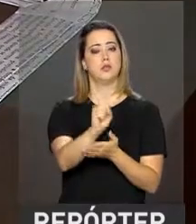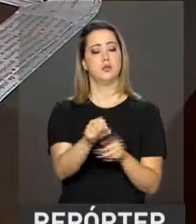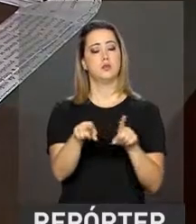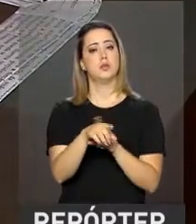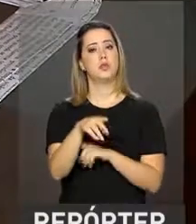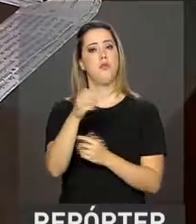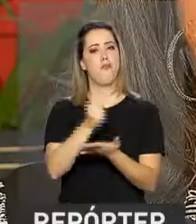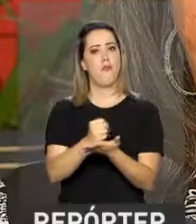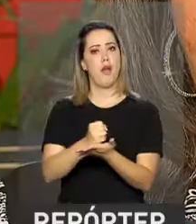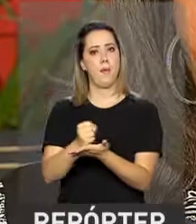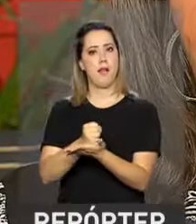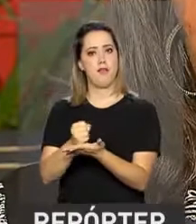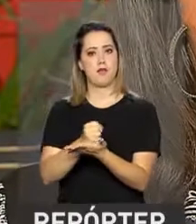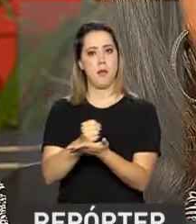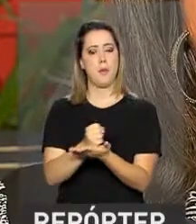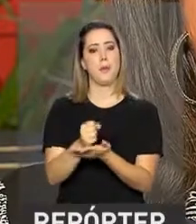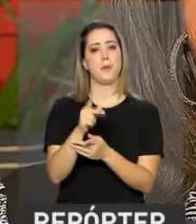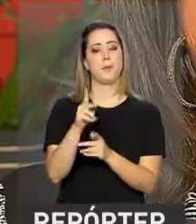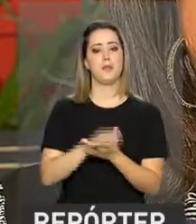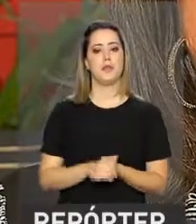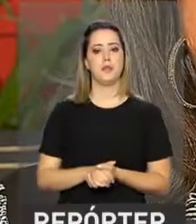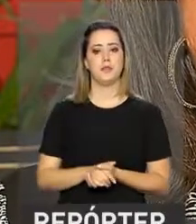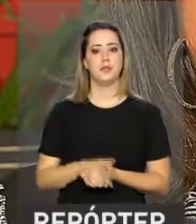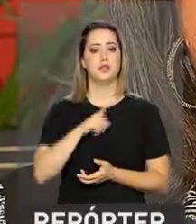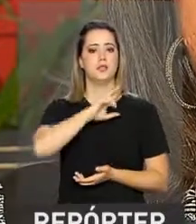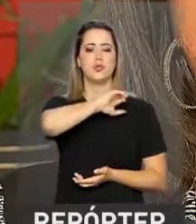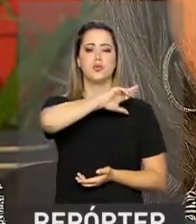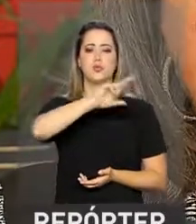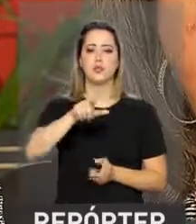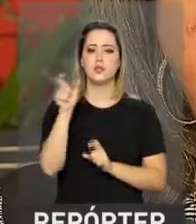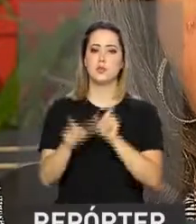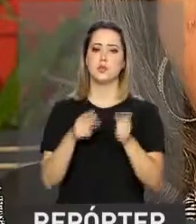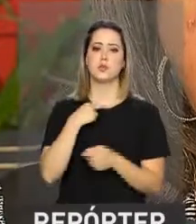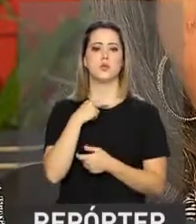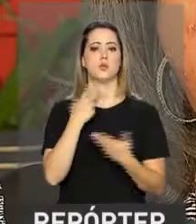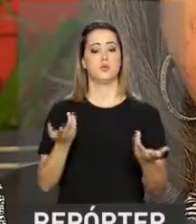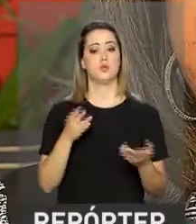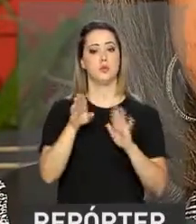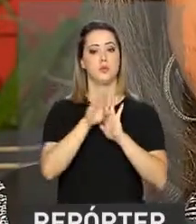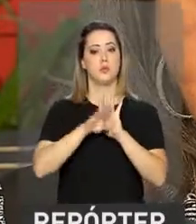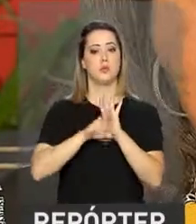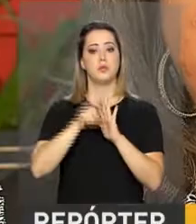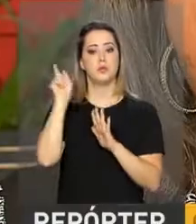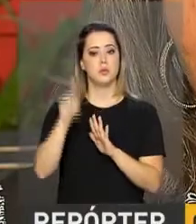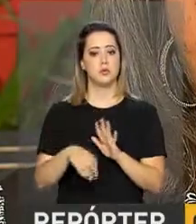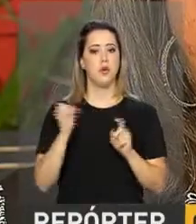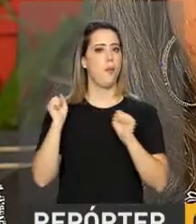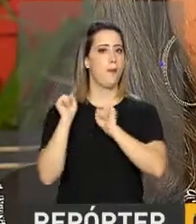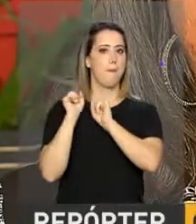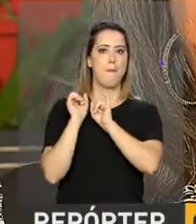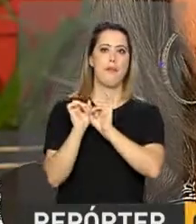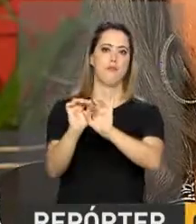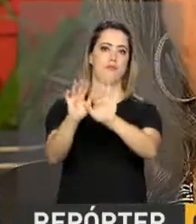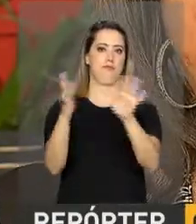popular isto linhares de pessoas que não podem então esse programa eu acho assim abençoado